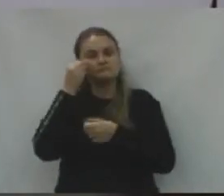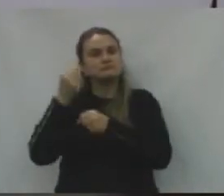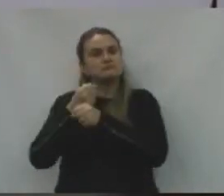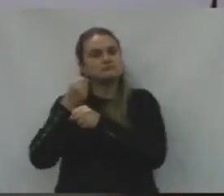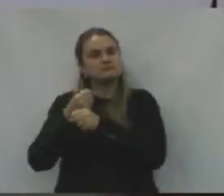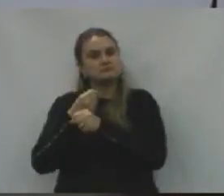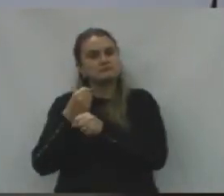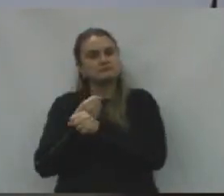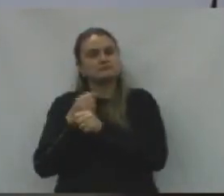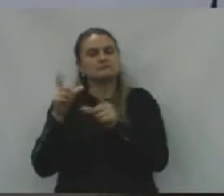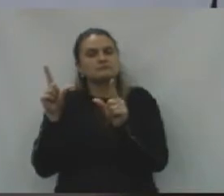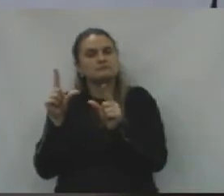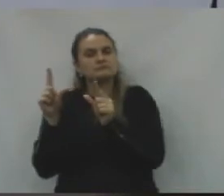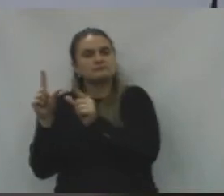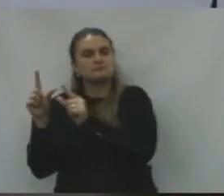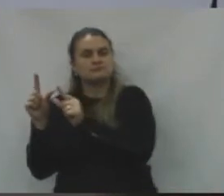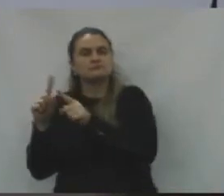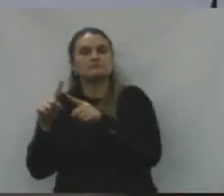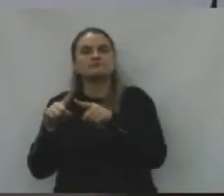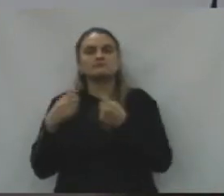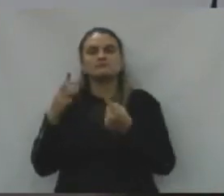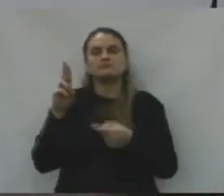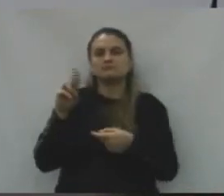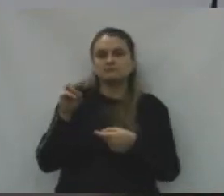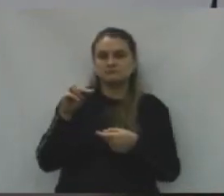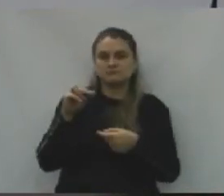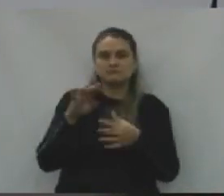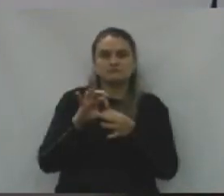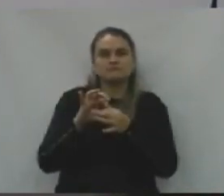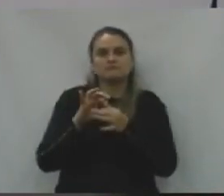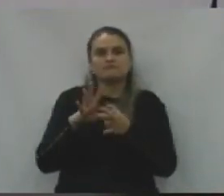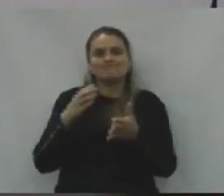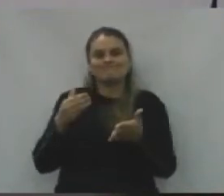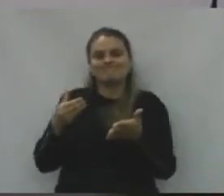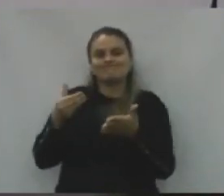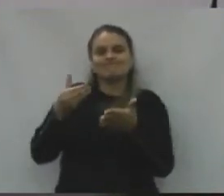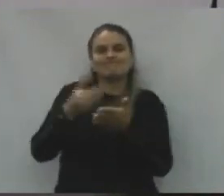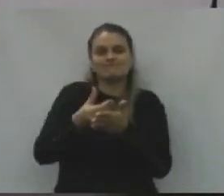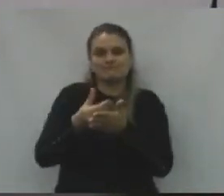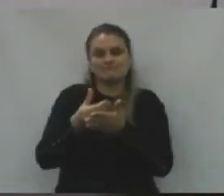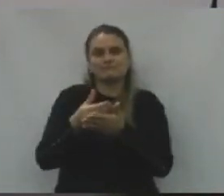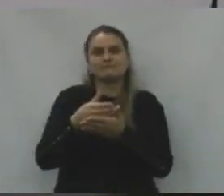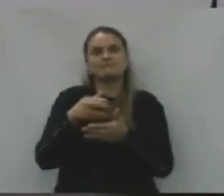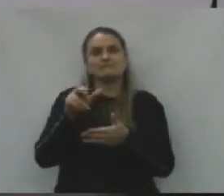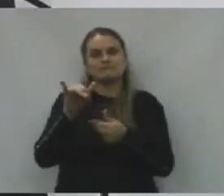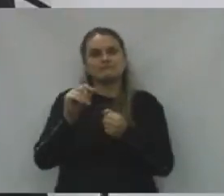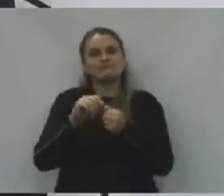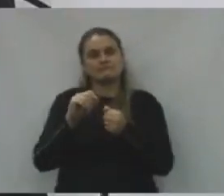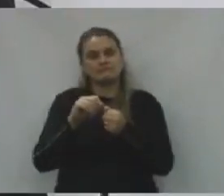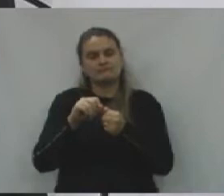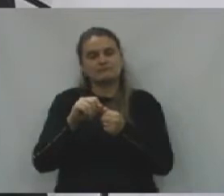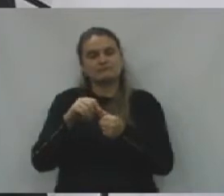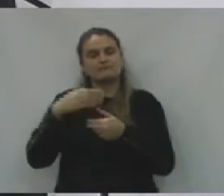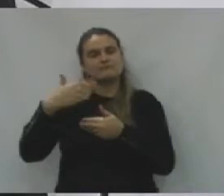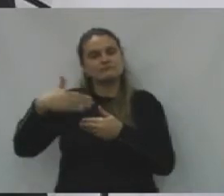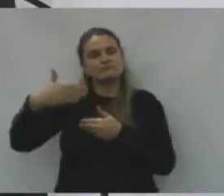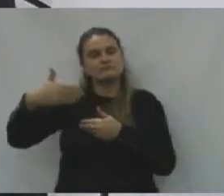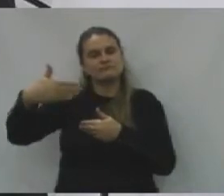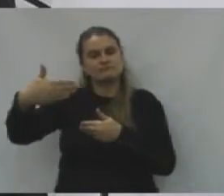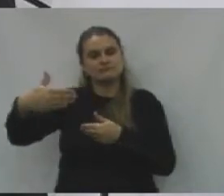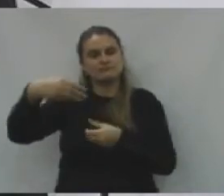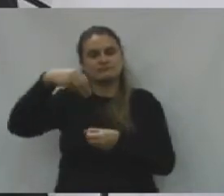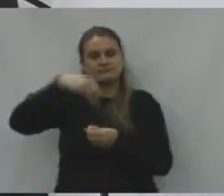longo do tempo, cada vez menos impactar, mas nunca deixar de investir na estrutura que passamos a fazer